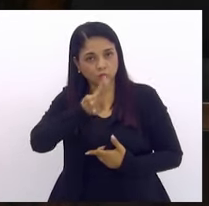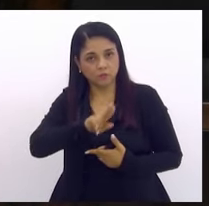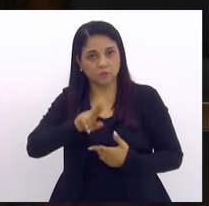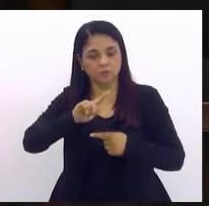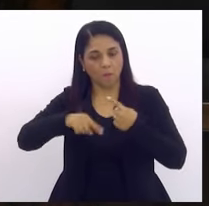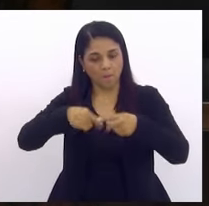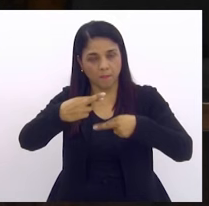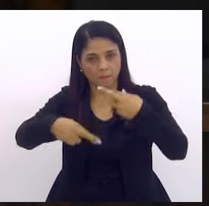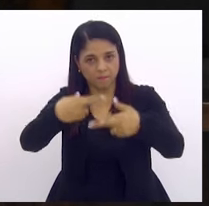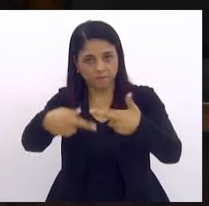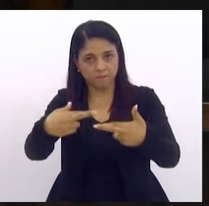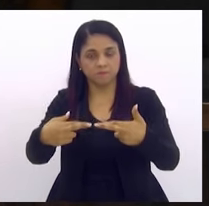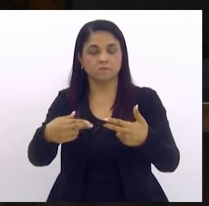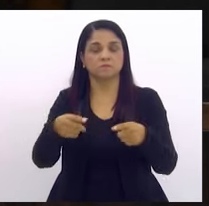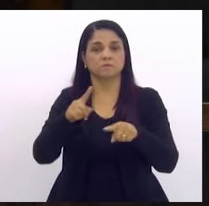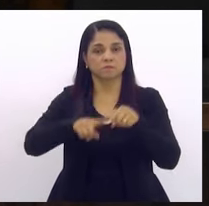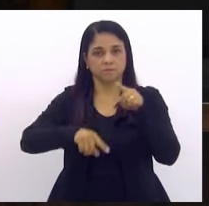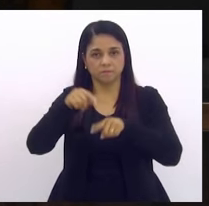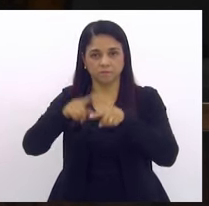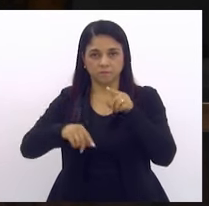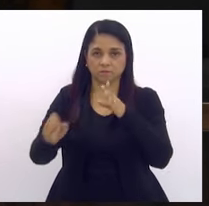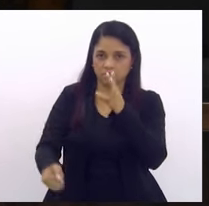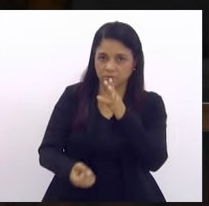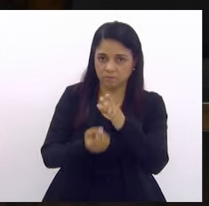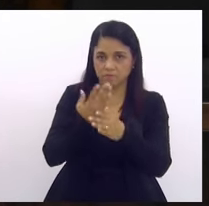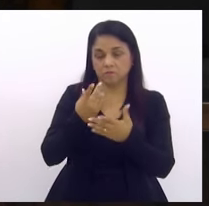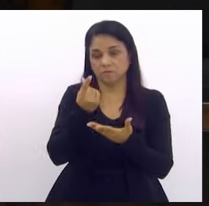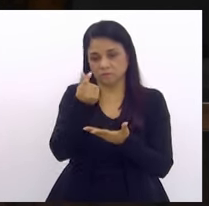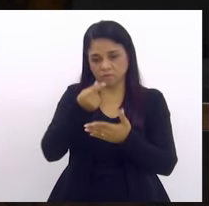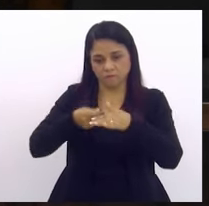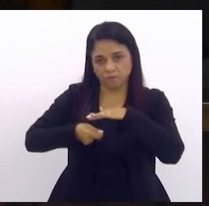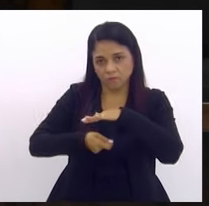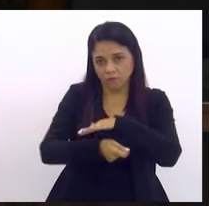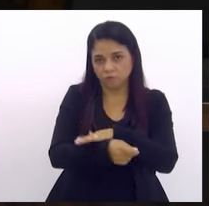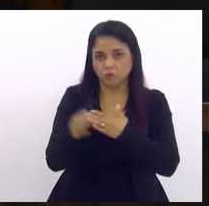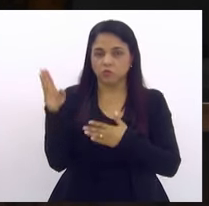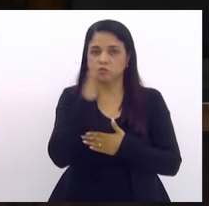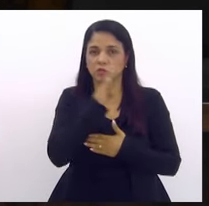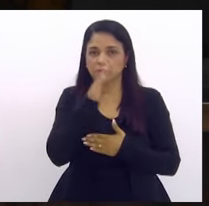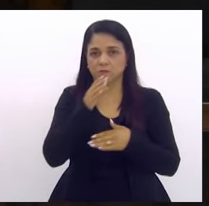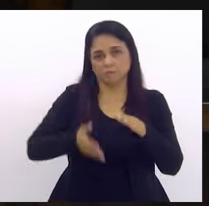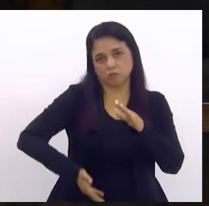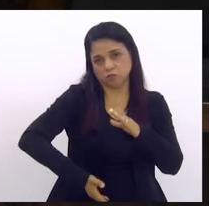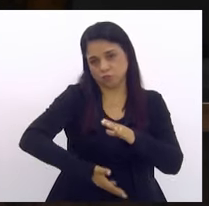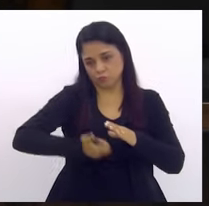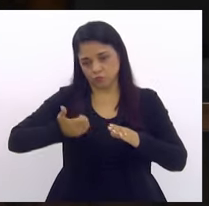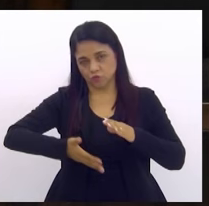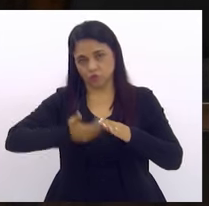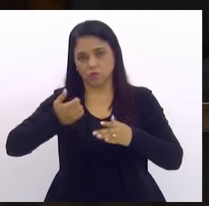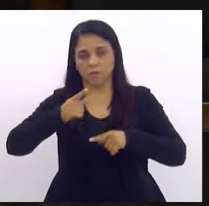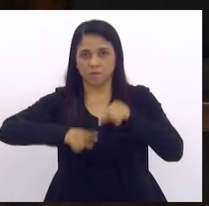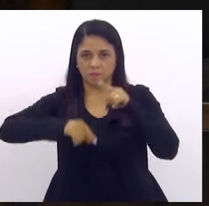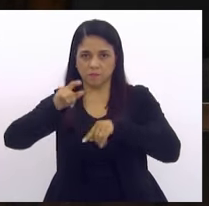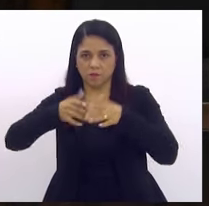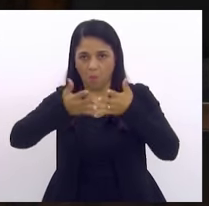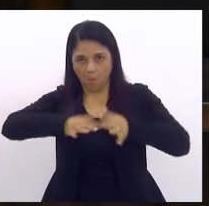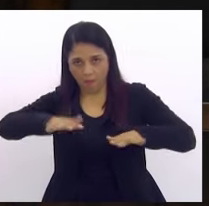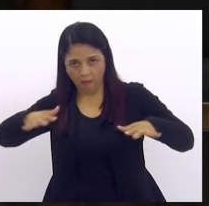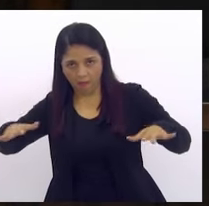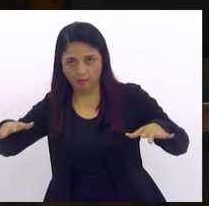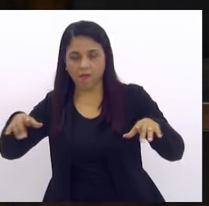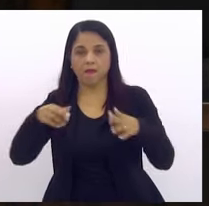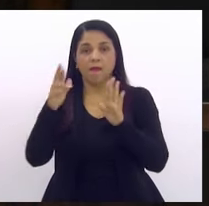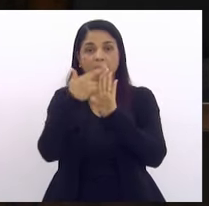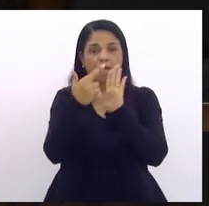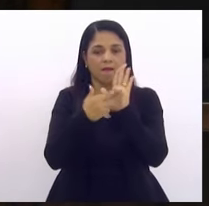materiais e equipamentos, certificações, criação de fundo de emergência para remoção de ativos marítimos, feiramar, regras